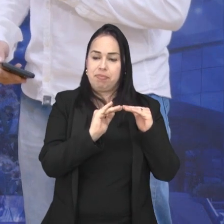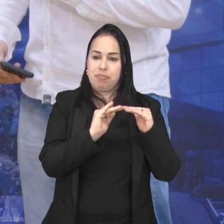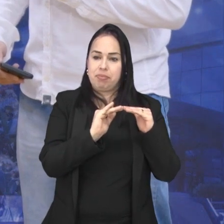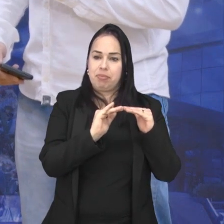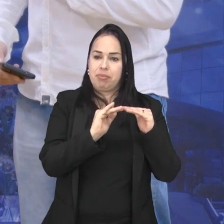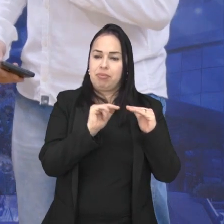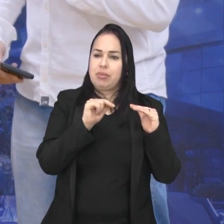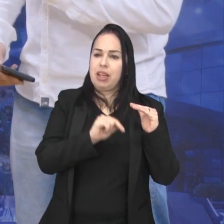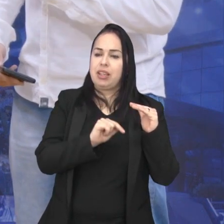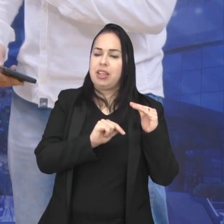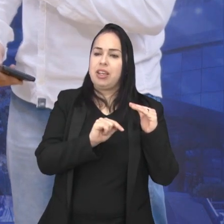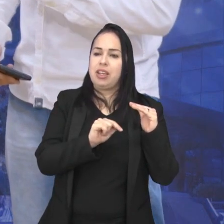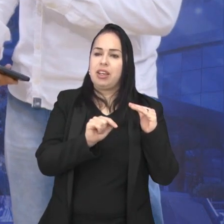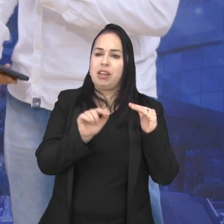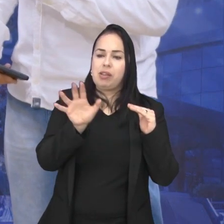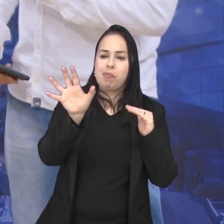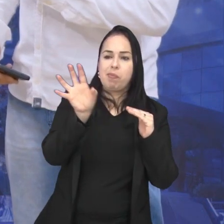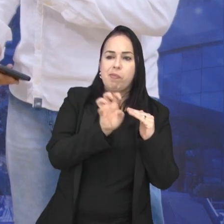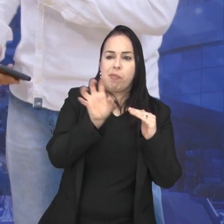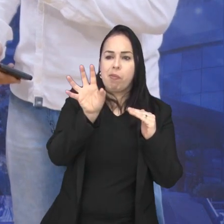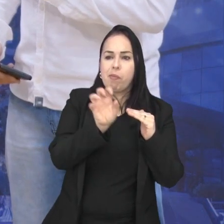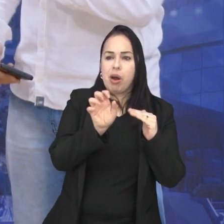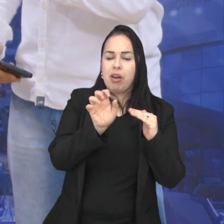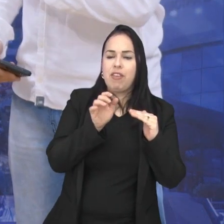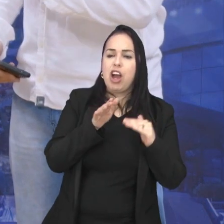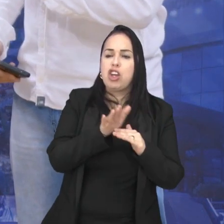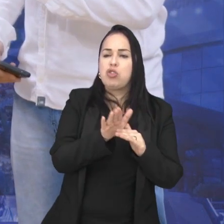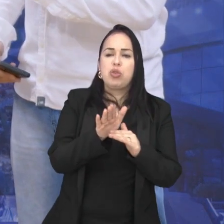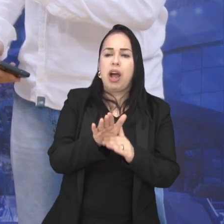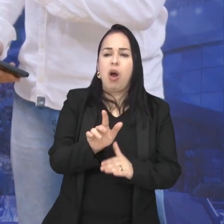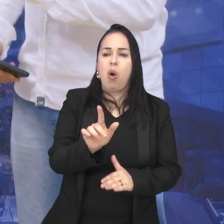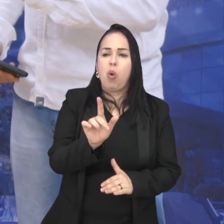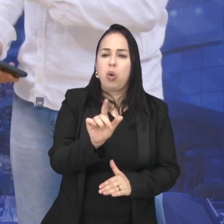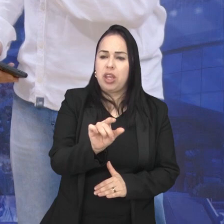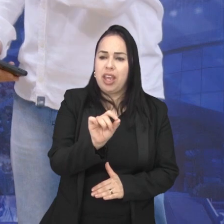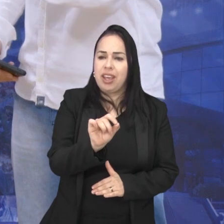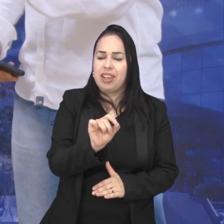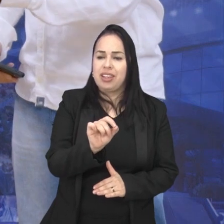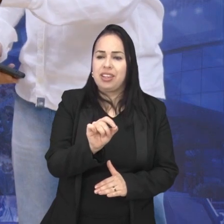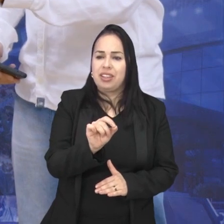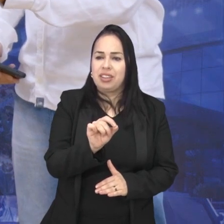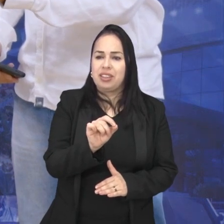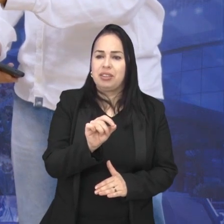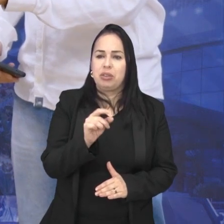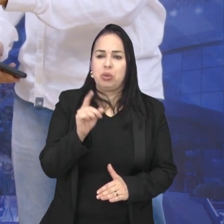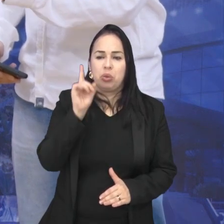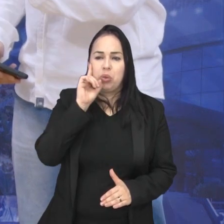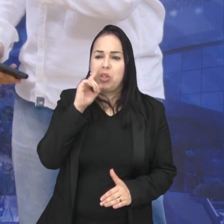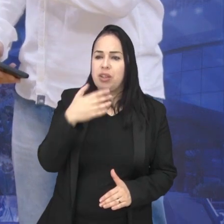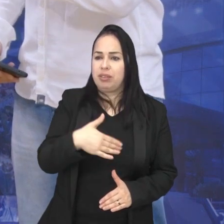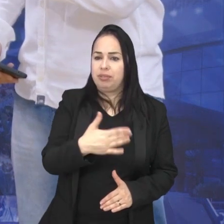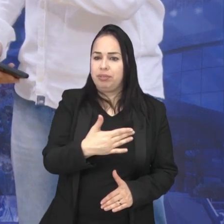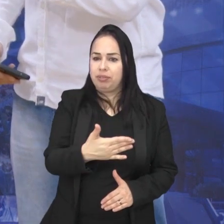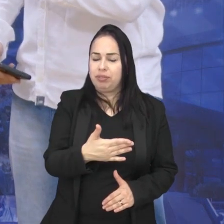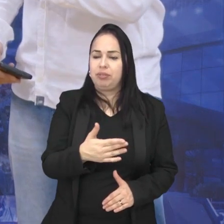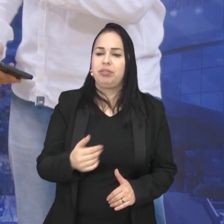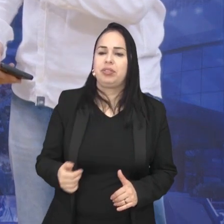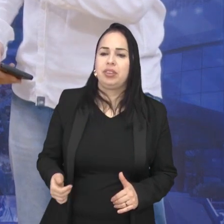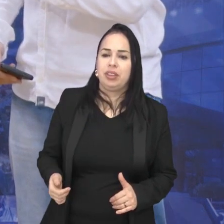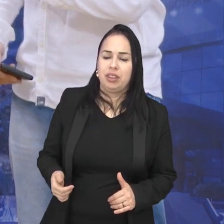dia, né? O que o 5G pode facilitar e trazer de novas soluções para o nosso dia a dia?